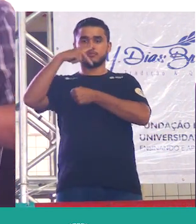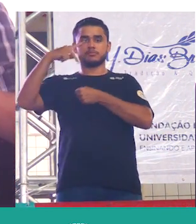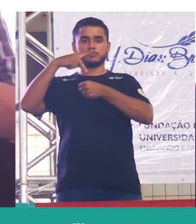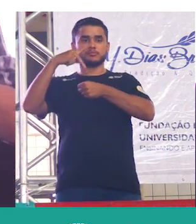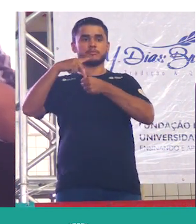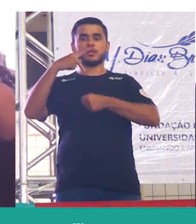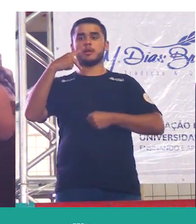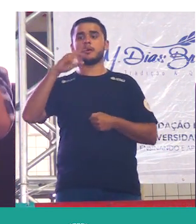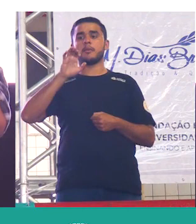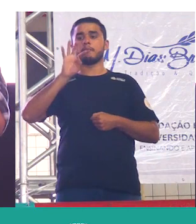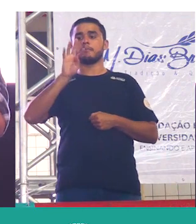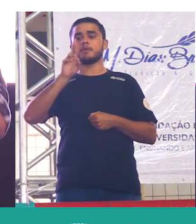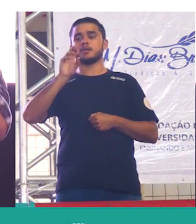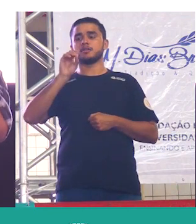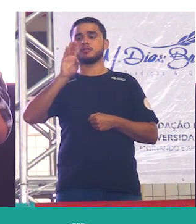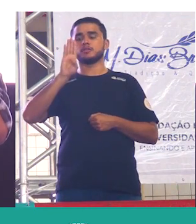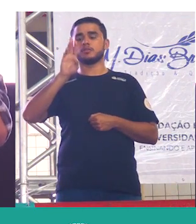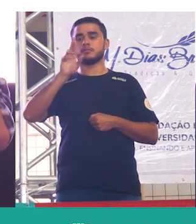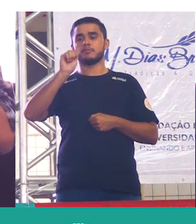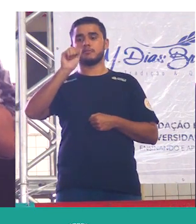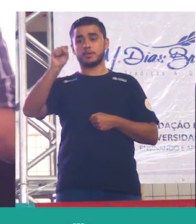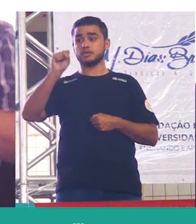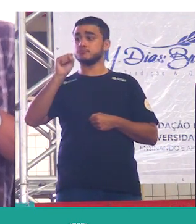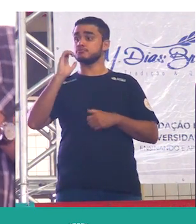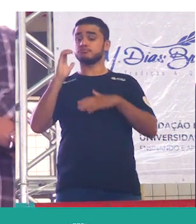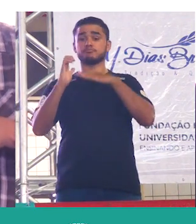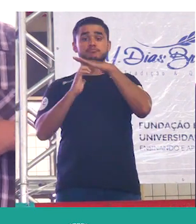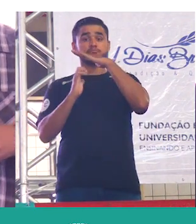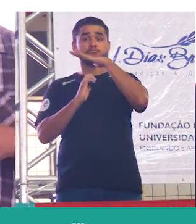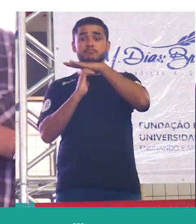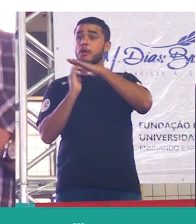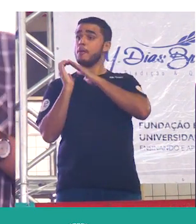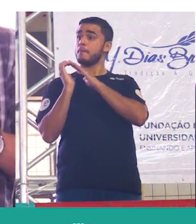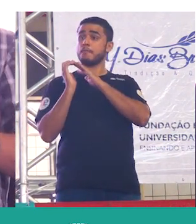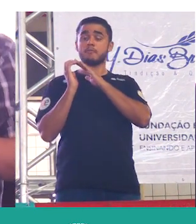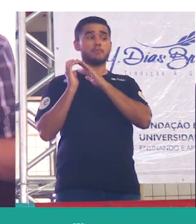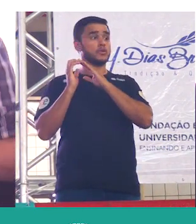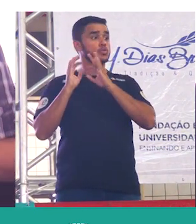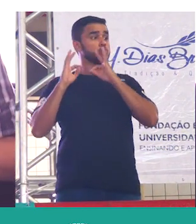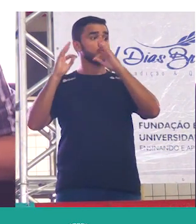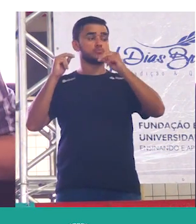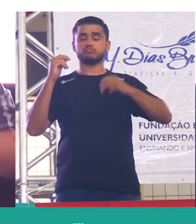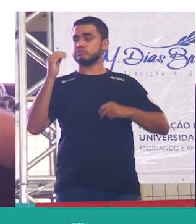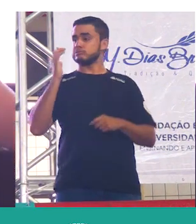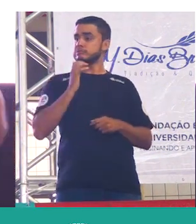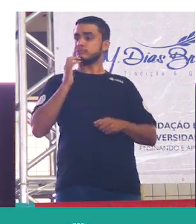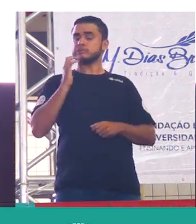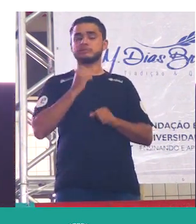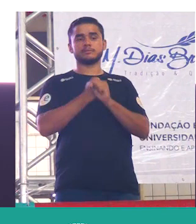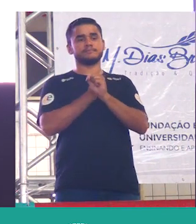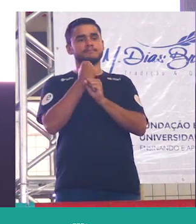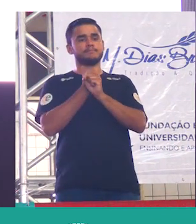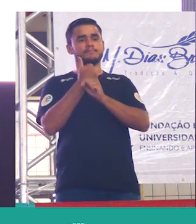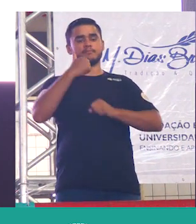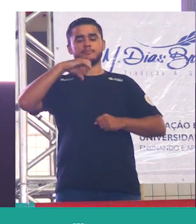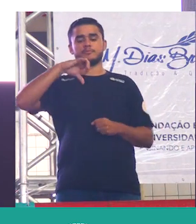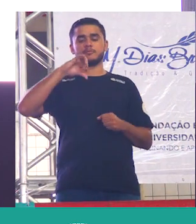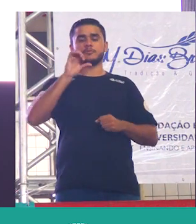Petrobras. A maior empresa brasileira nasceu há 65 anos, em